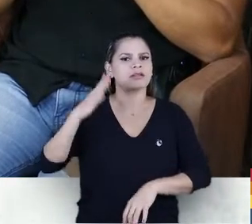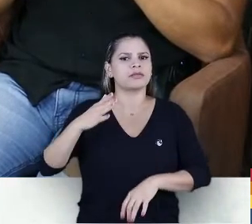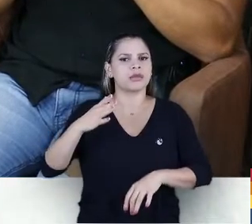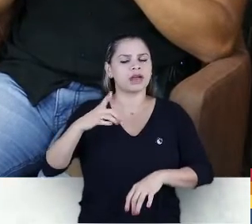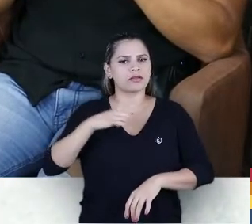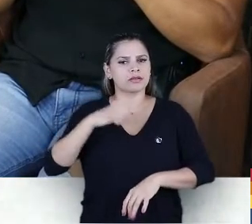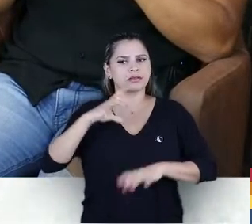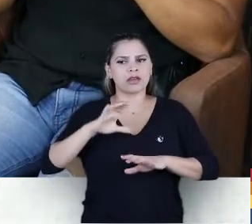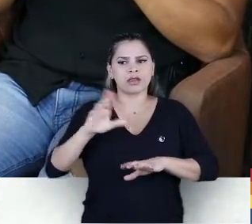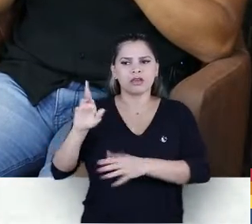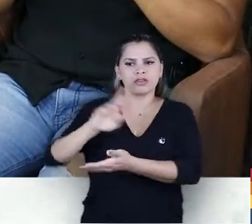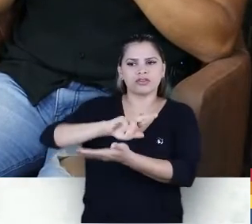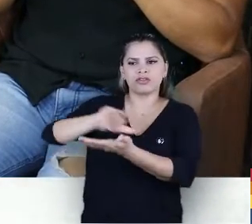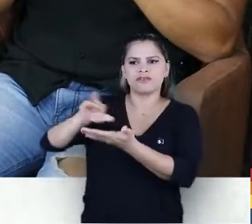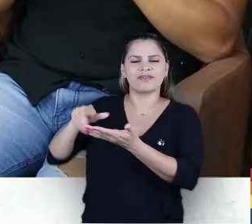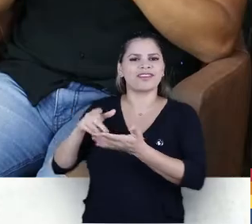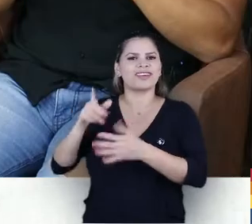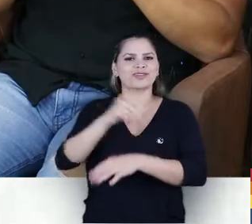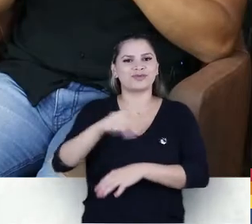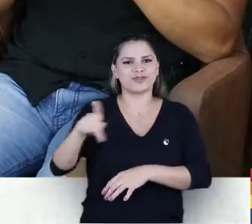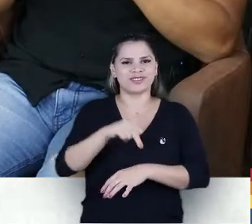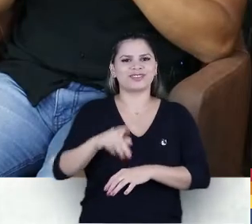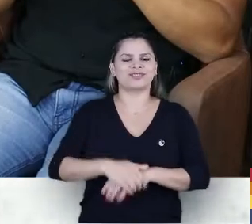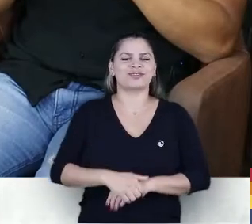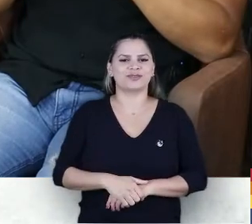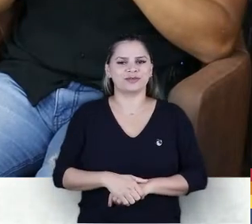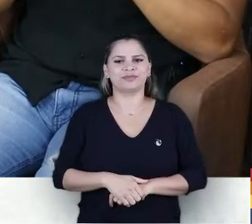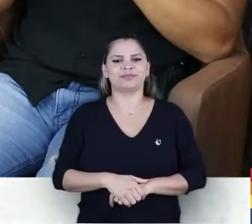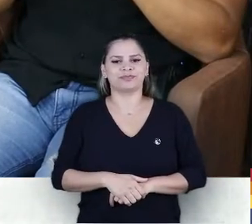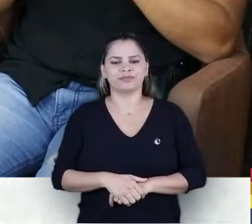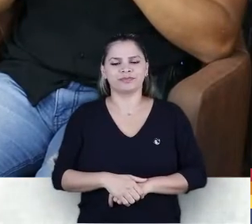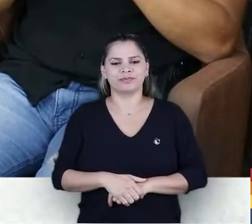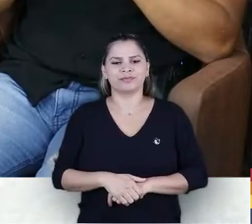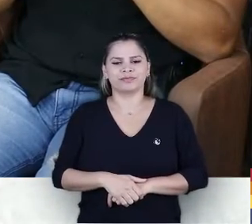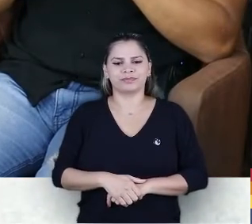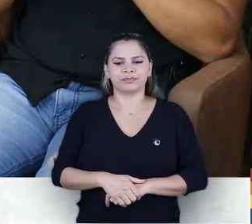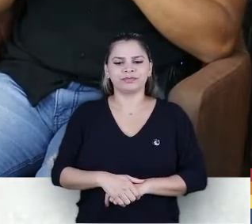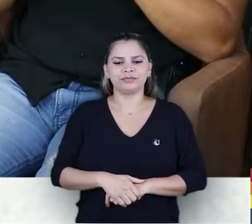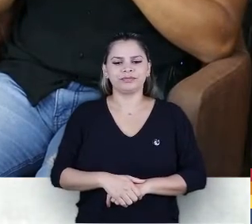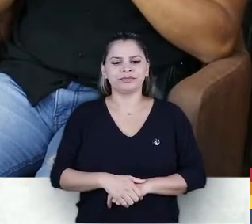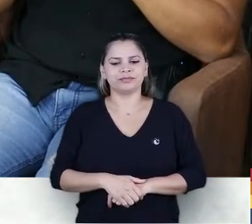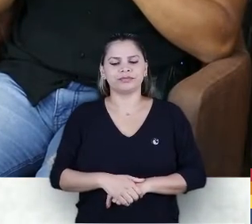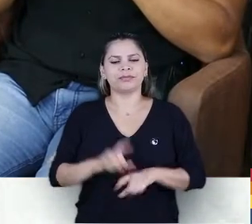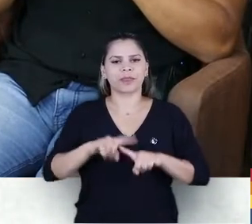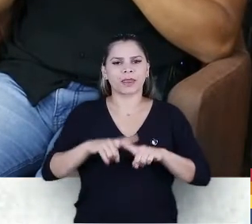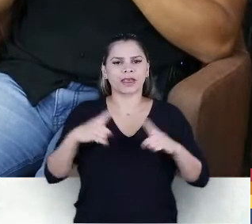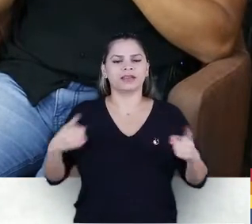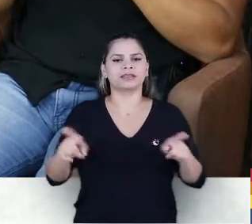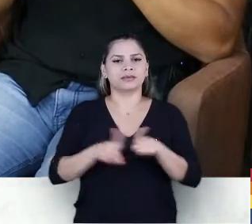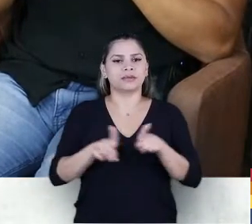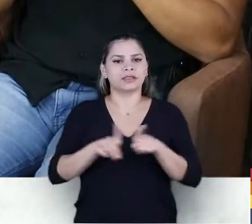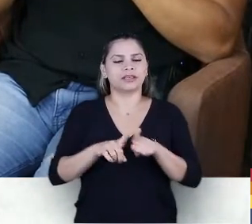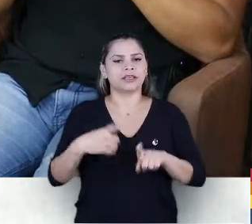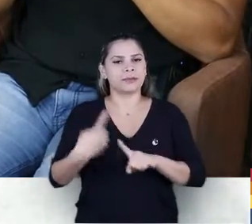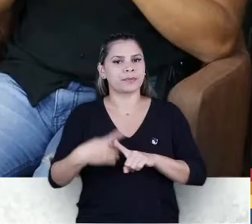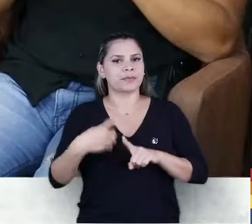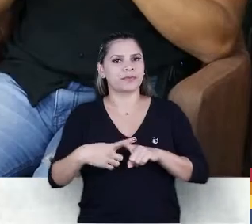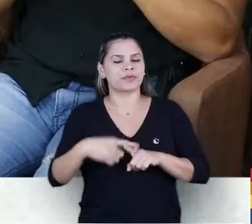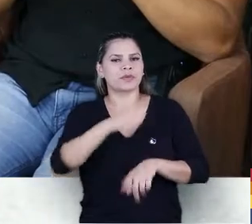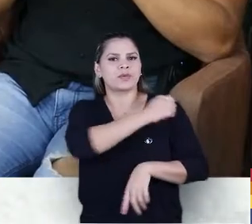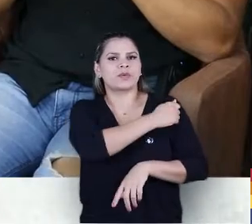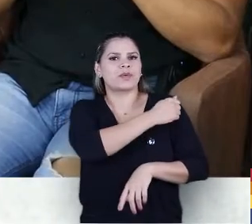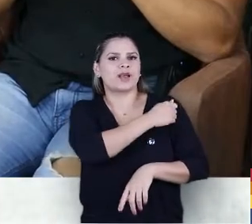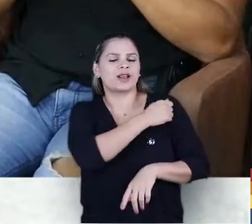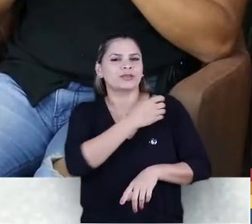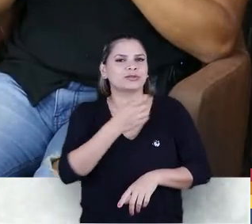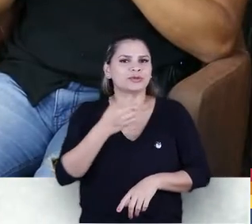também que os alunos eles têm uma boa receptividade quando você realiza uma atividade que envolve vários professores. Né? Primeiro porque tem o quesito nota, ele já pensa logo que